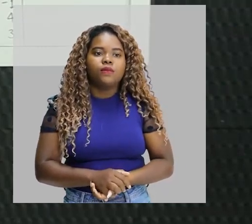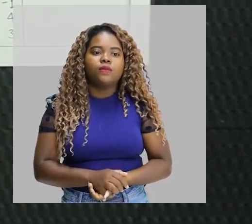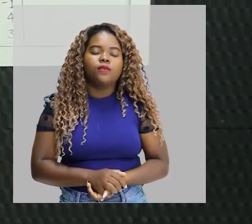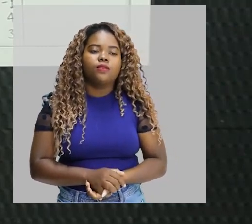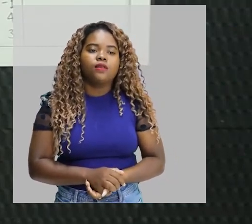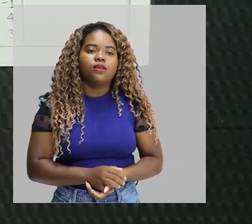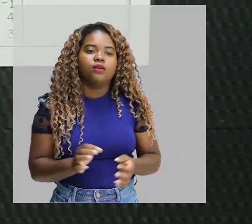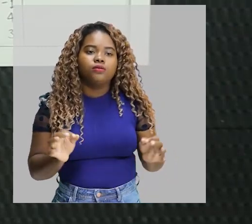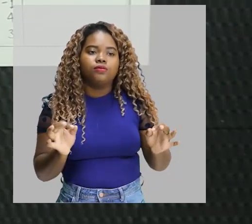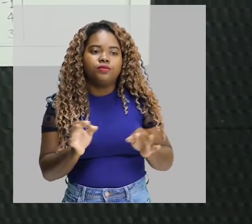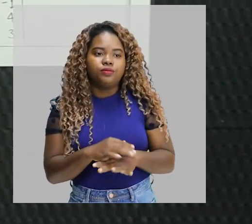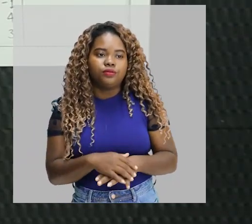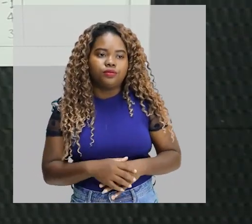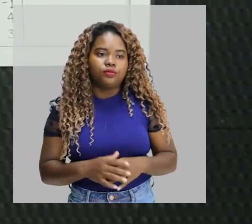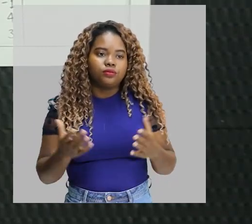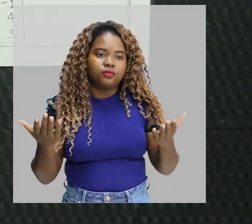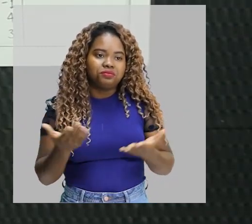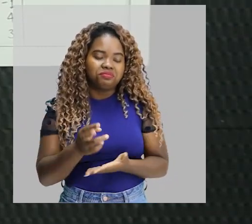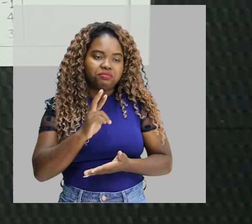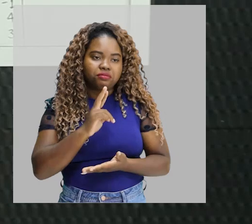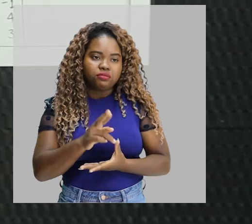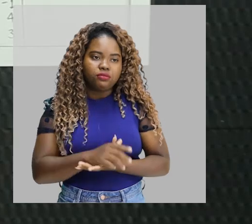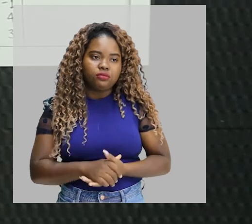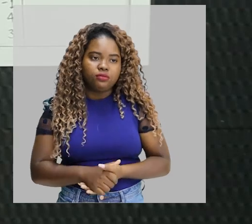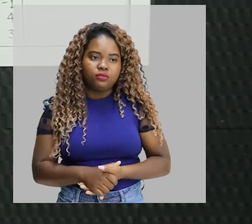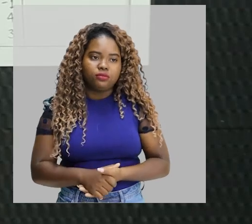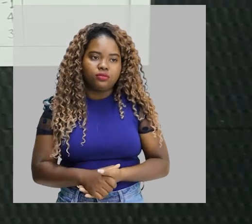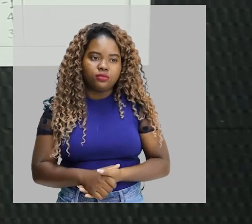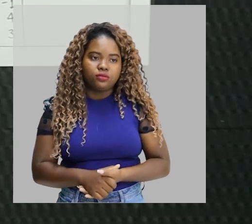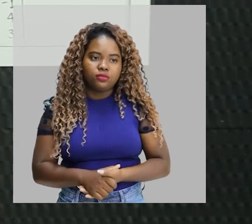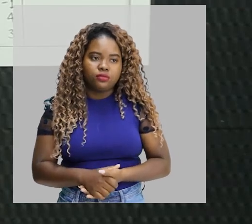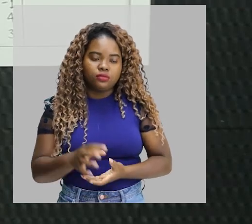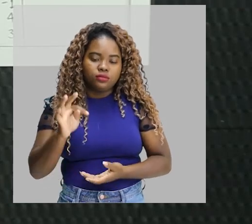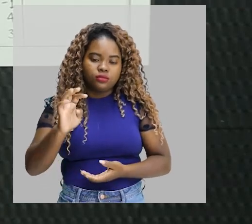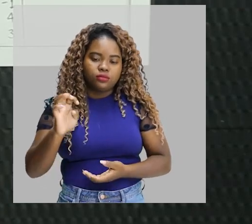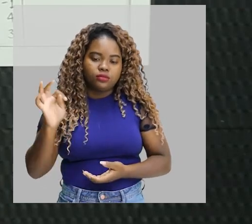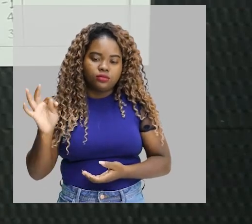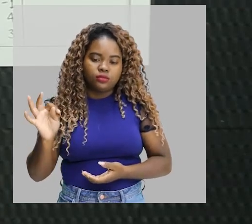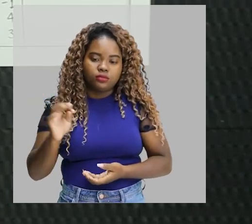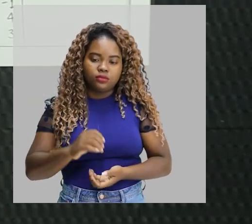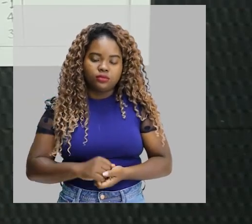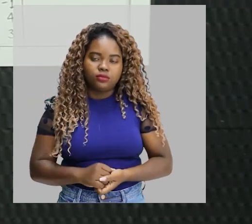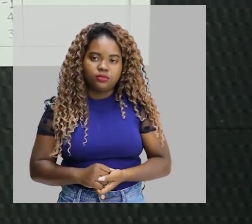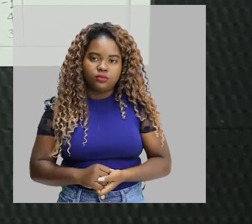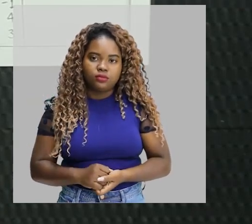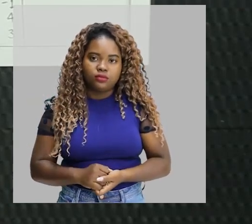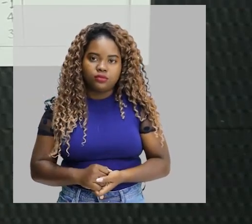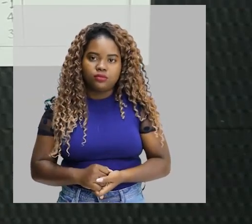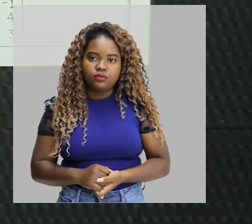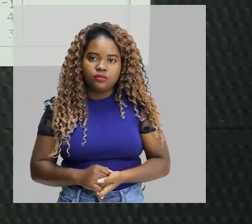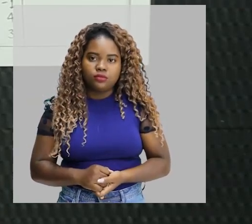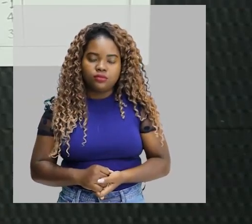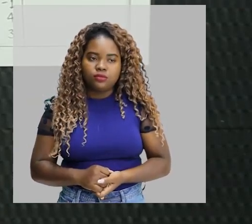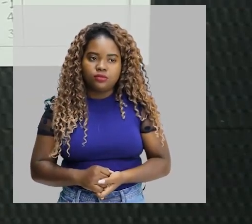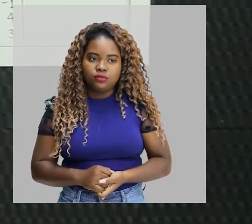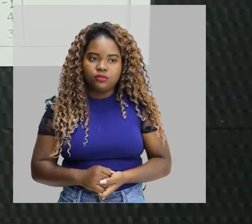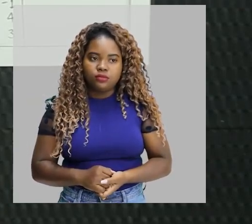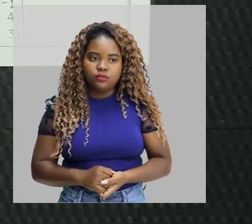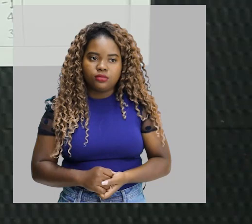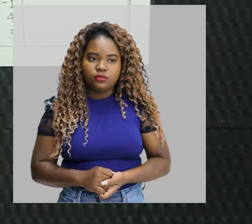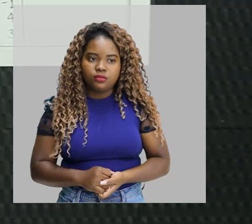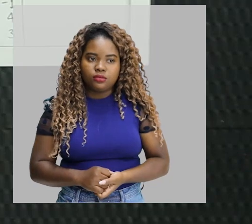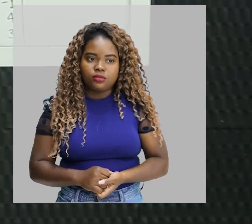pronto agora resolver essas operações aí então o valor do determinante vai ser